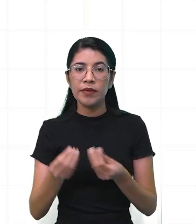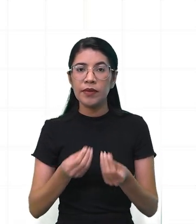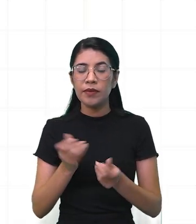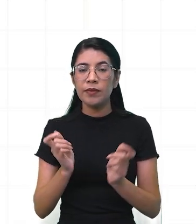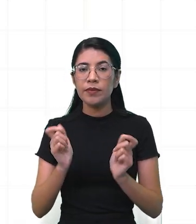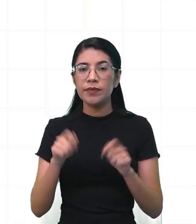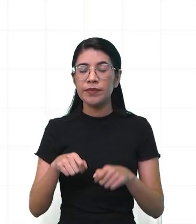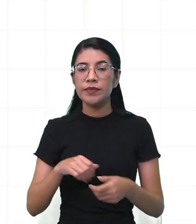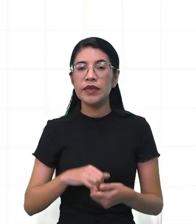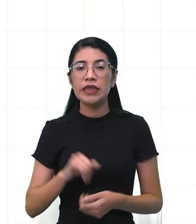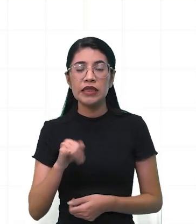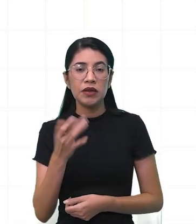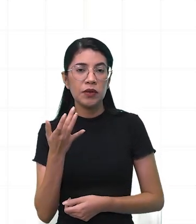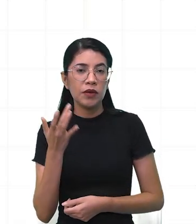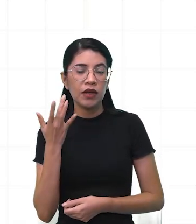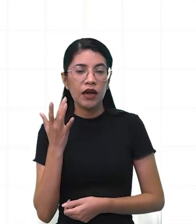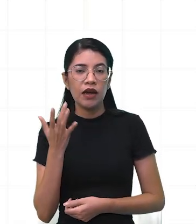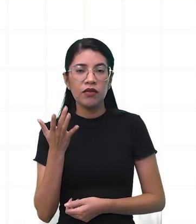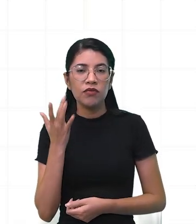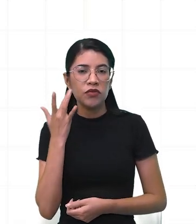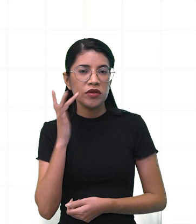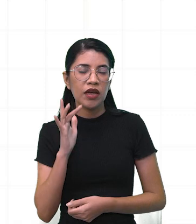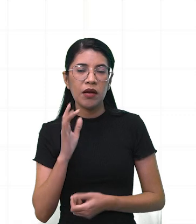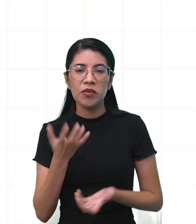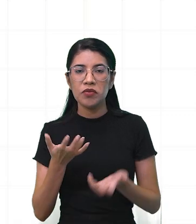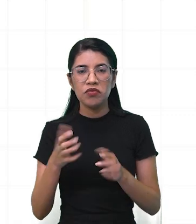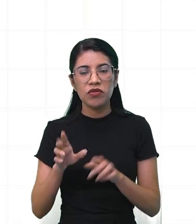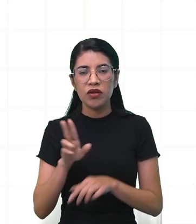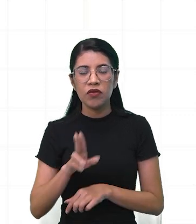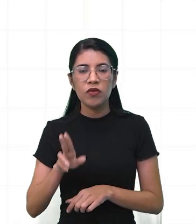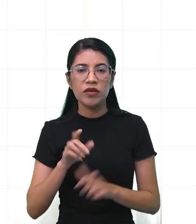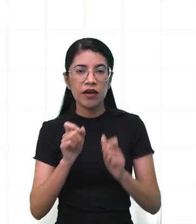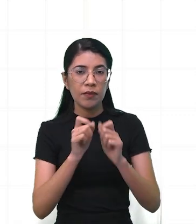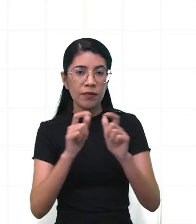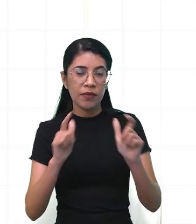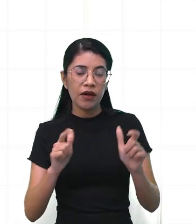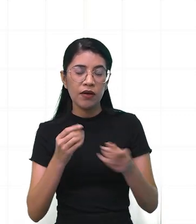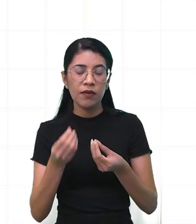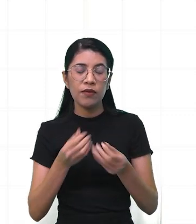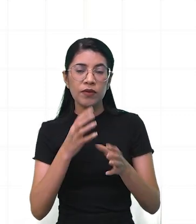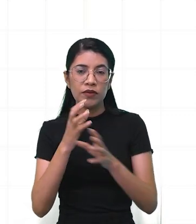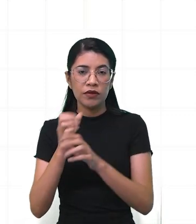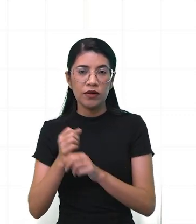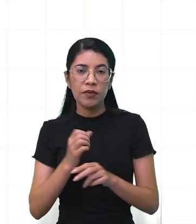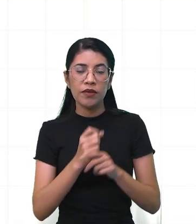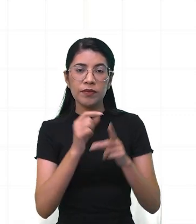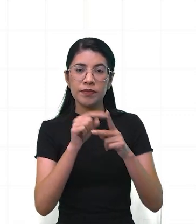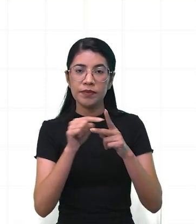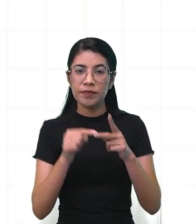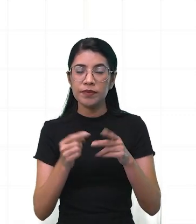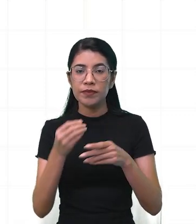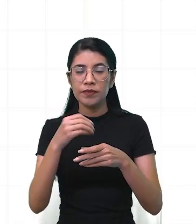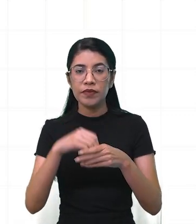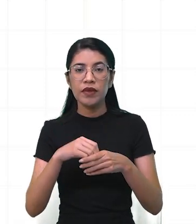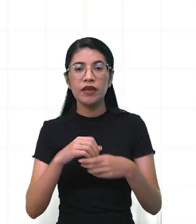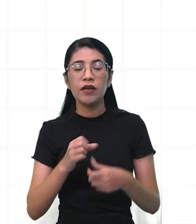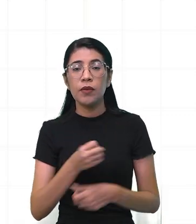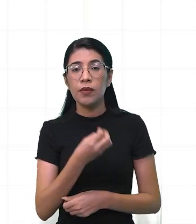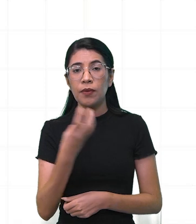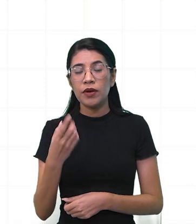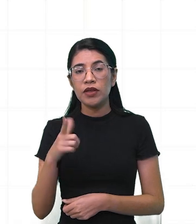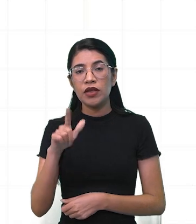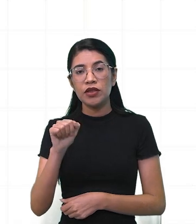quiser usar a relação ali, né, do somatório dos ângulos internos. Então veja, ó, o número de lados